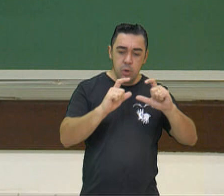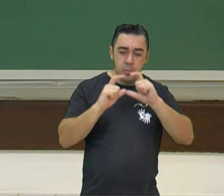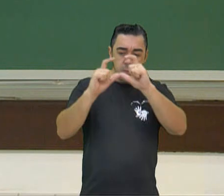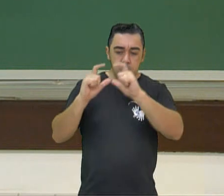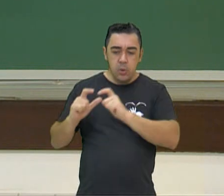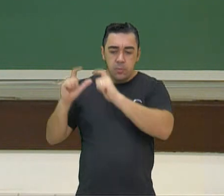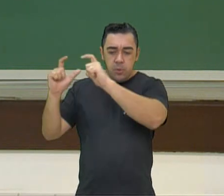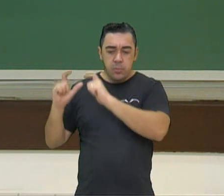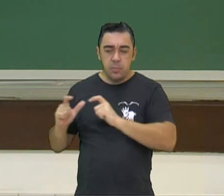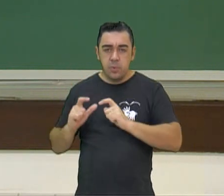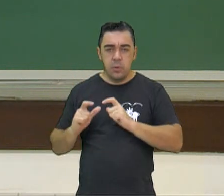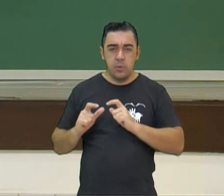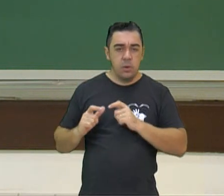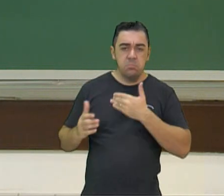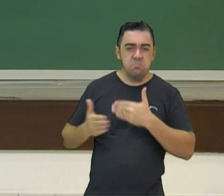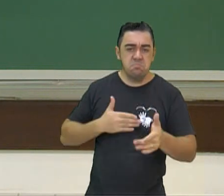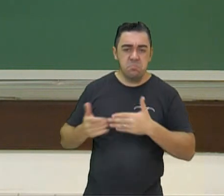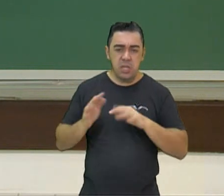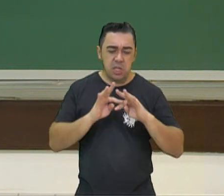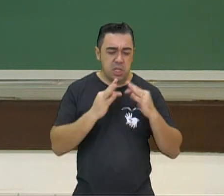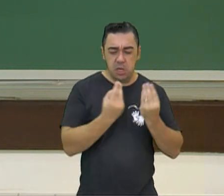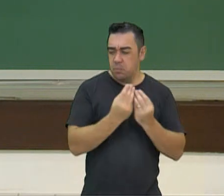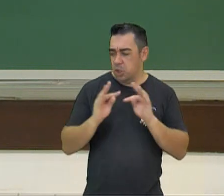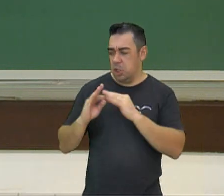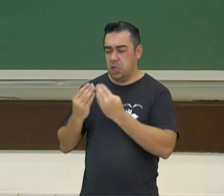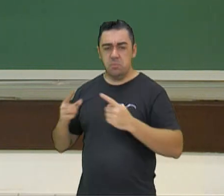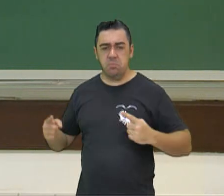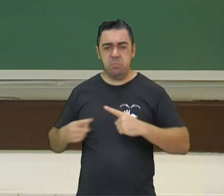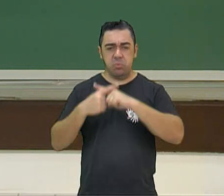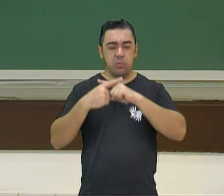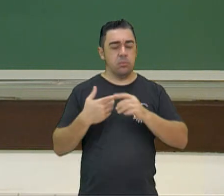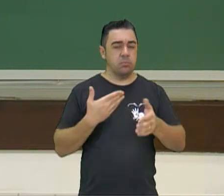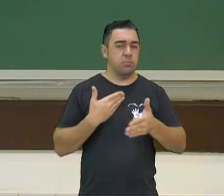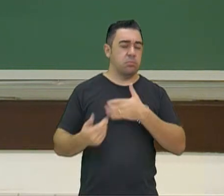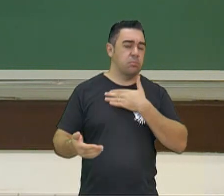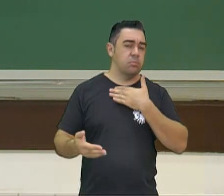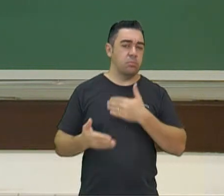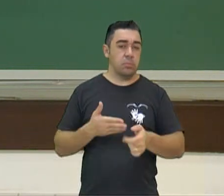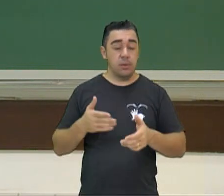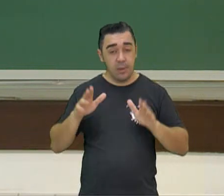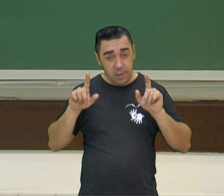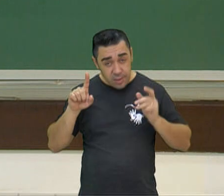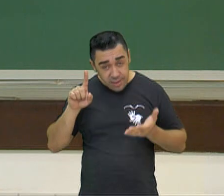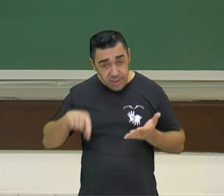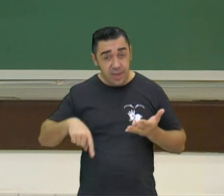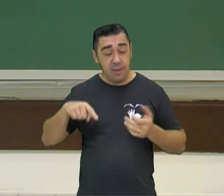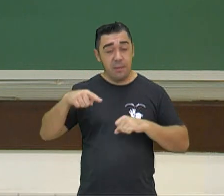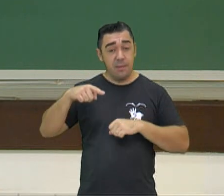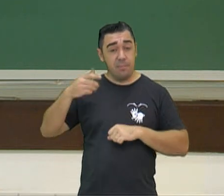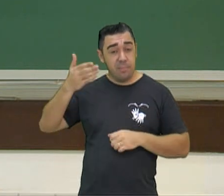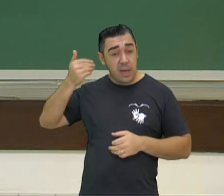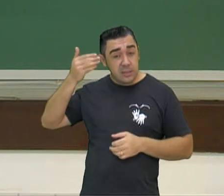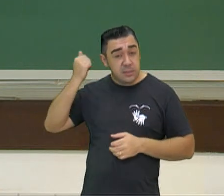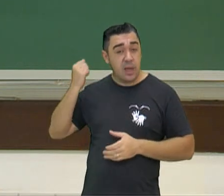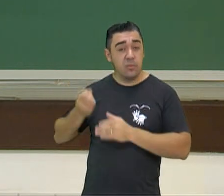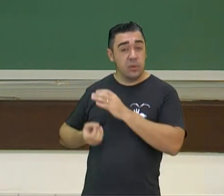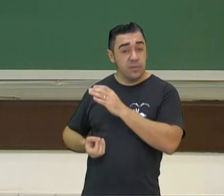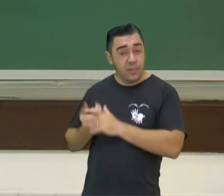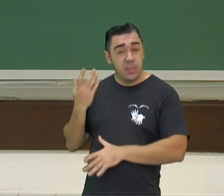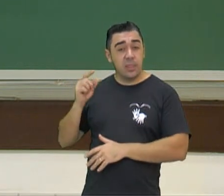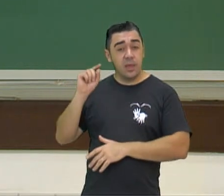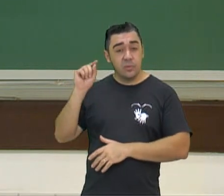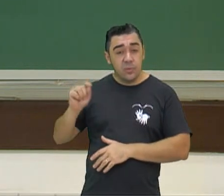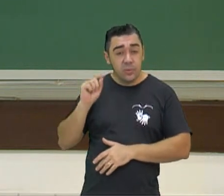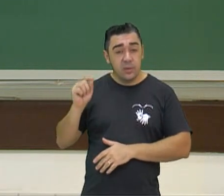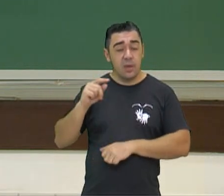tribos inimigas no mesmo país e separando as tribos amigas. Este é o passado inventado pelos países